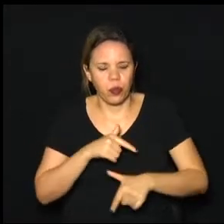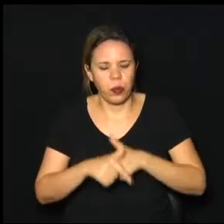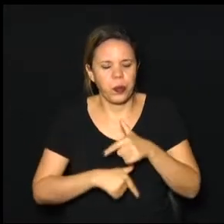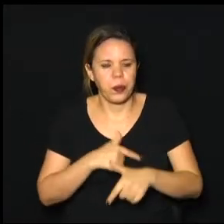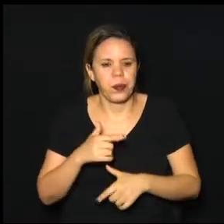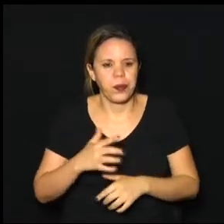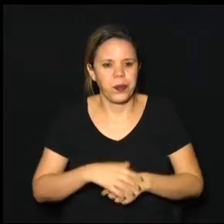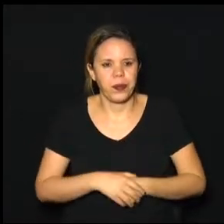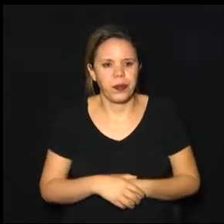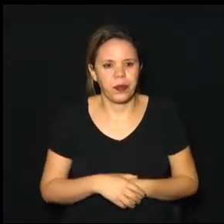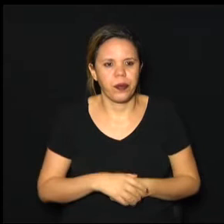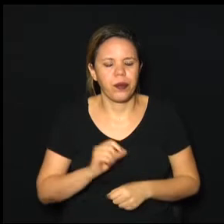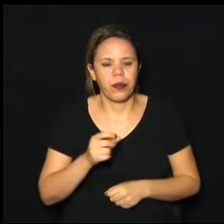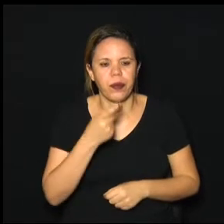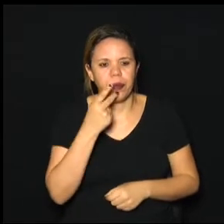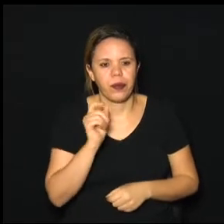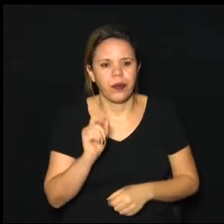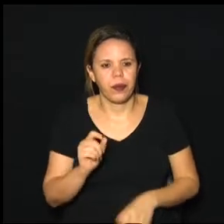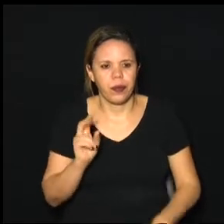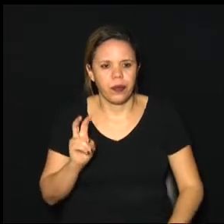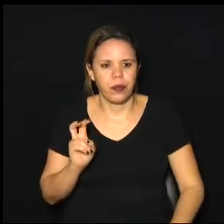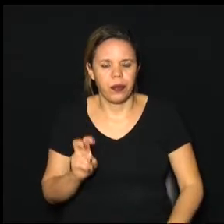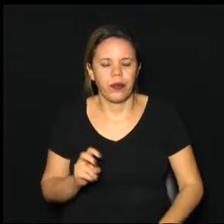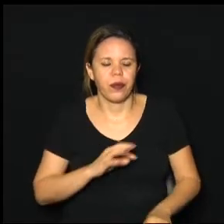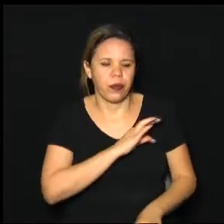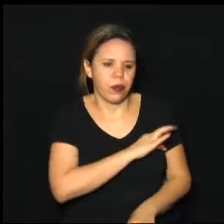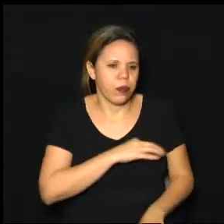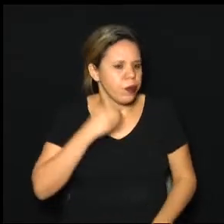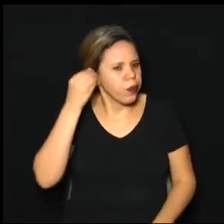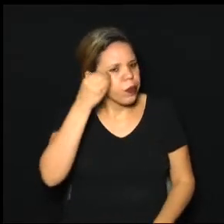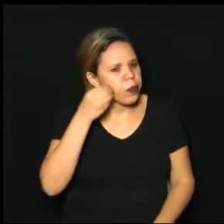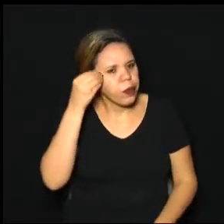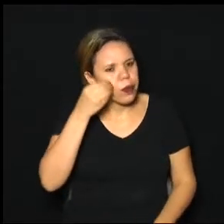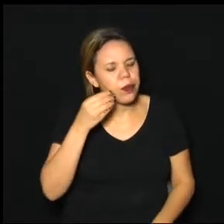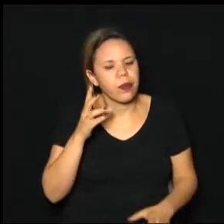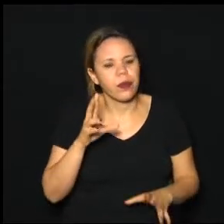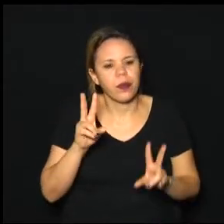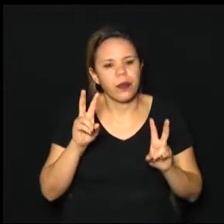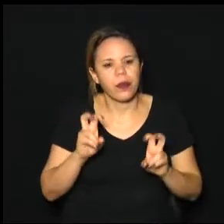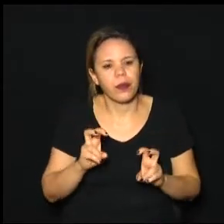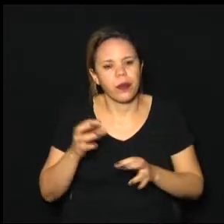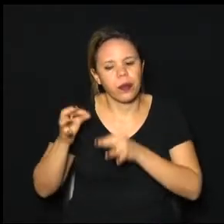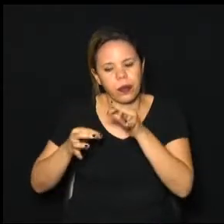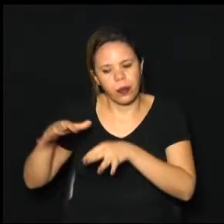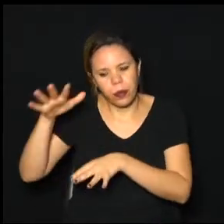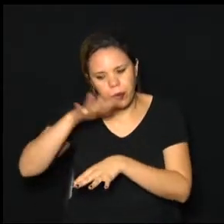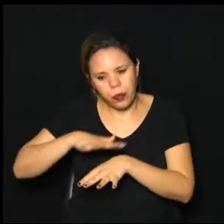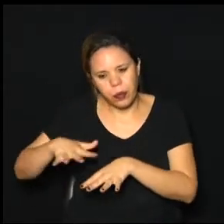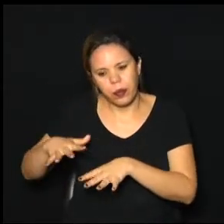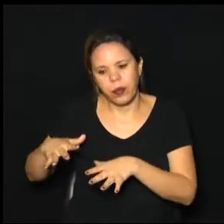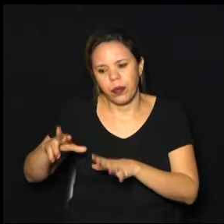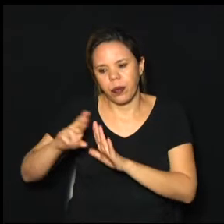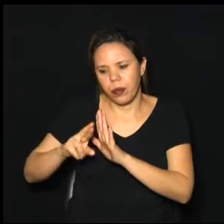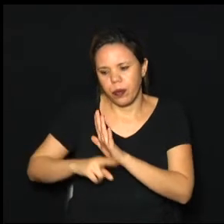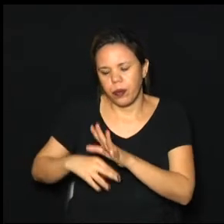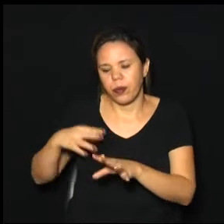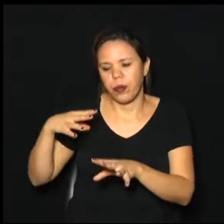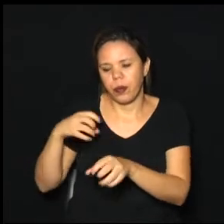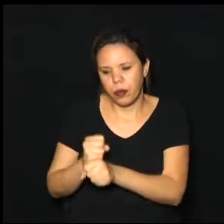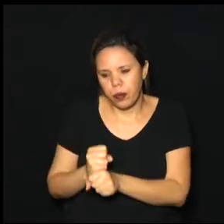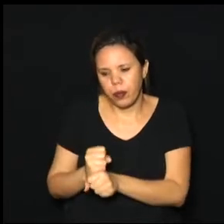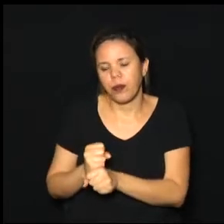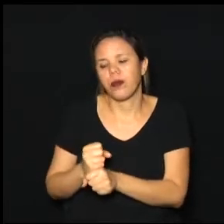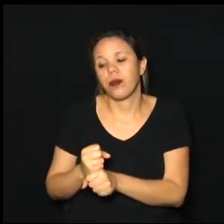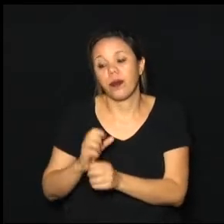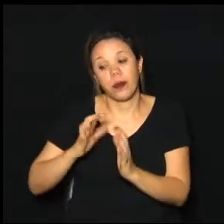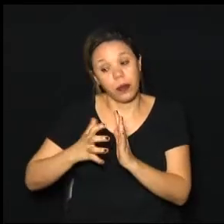politicamente. Mas no que diz respeito às técnicas, né, às questões jurídicas, às questões contábeis, os partidos